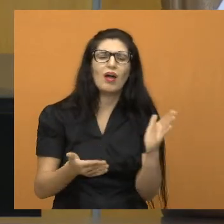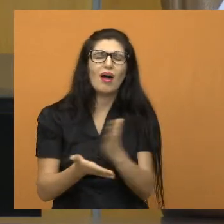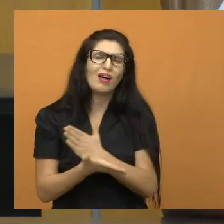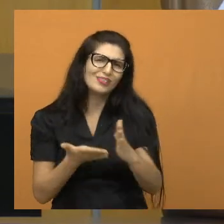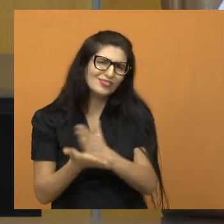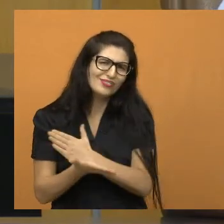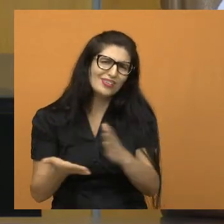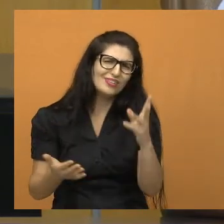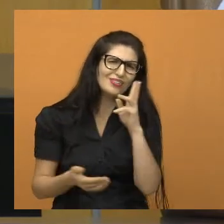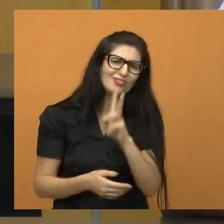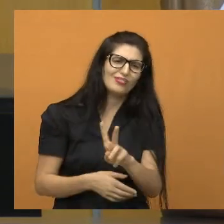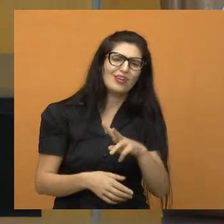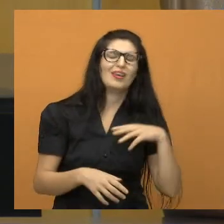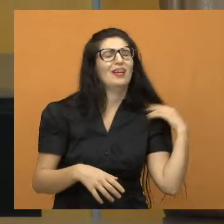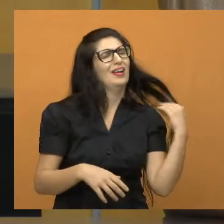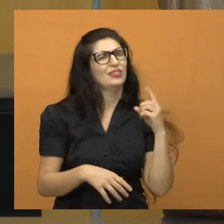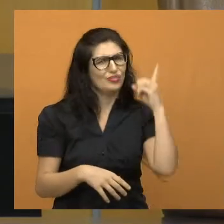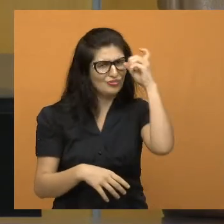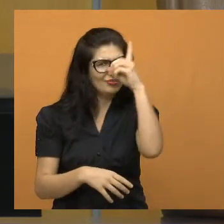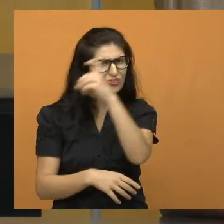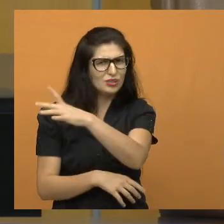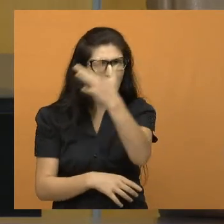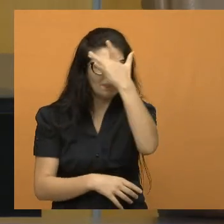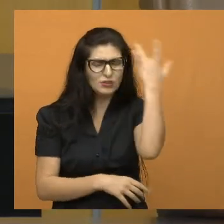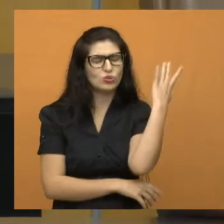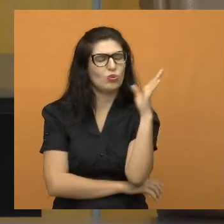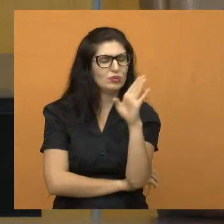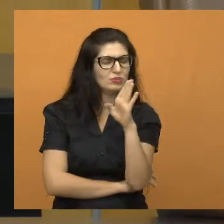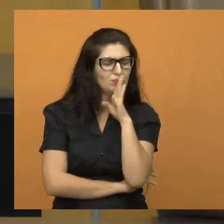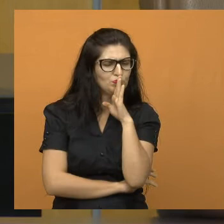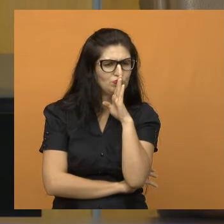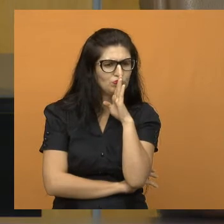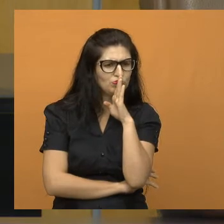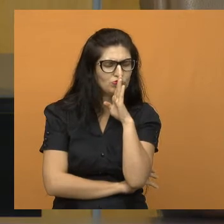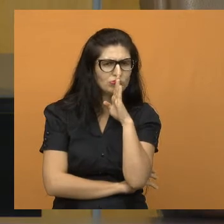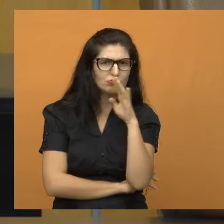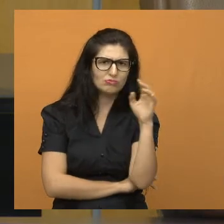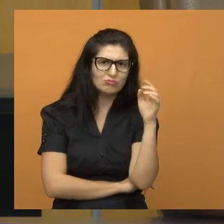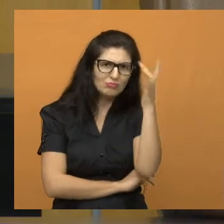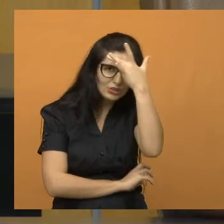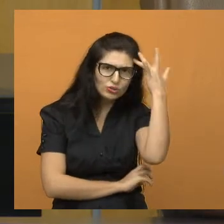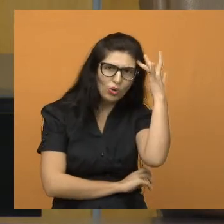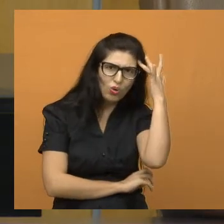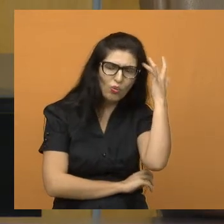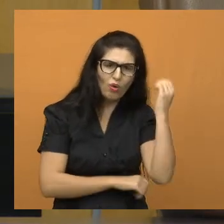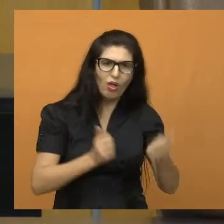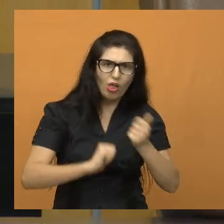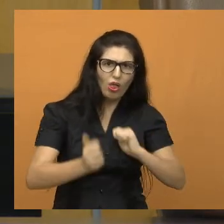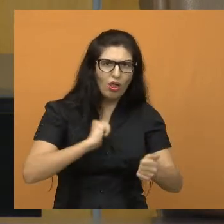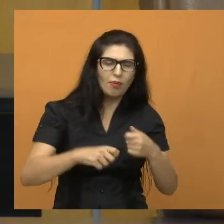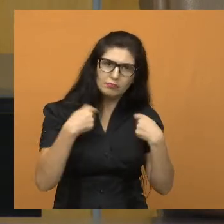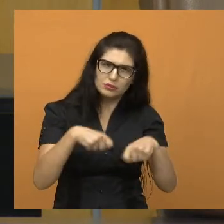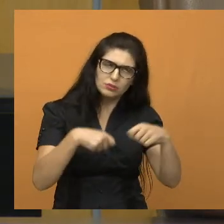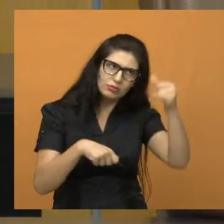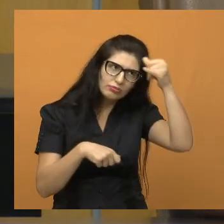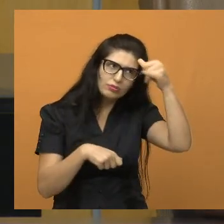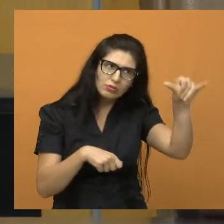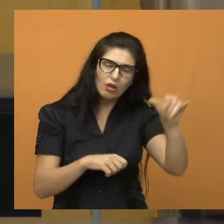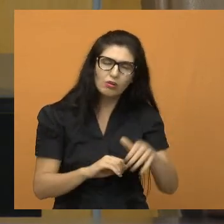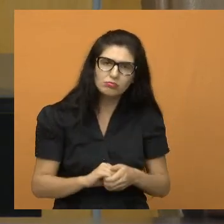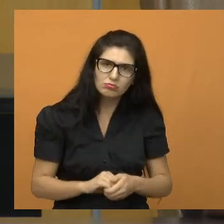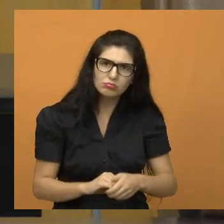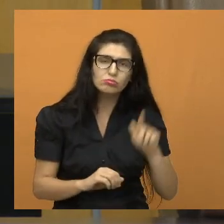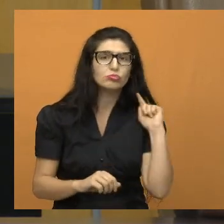gente fazer um silêncio, porque ninguém dá o que não tem. E acho que nós estamos precisando, para banir um pouco essa violência, a gente buscar um